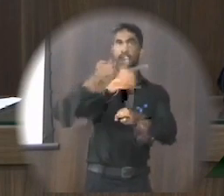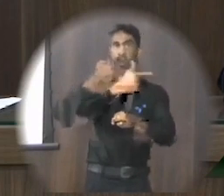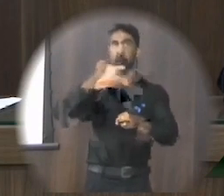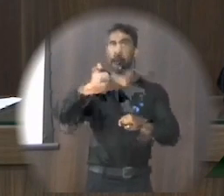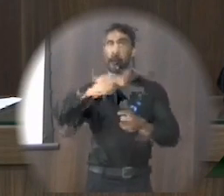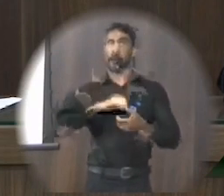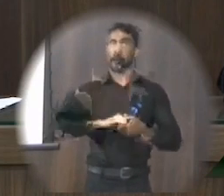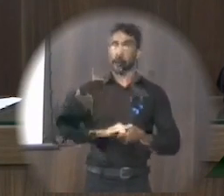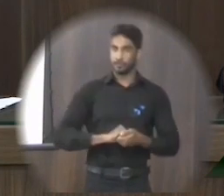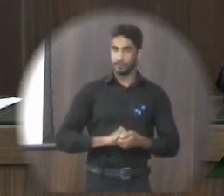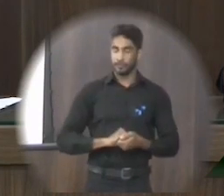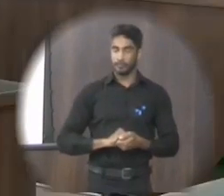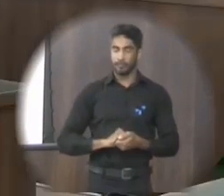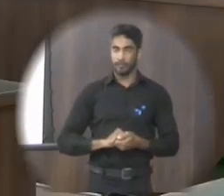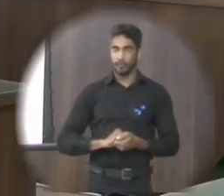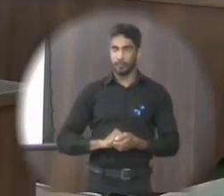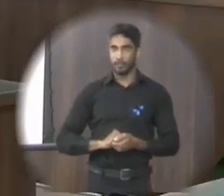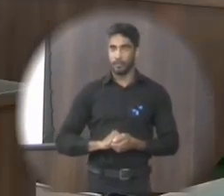088/2021.